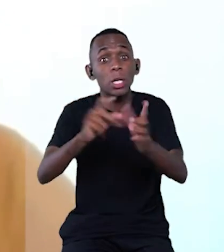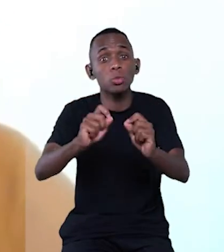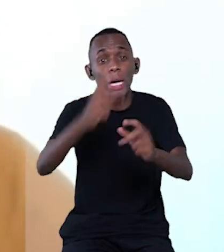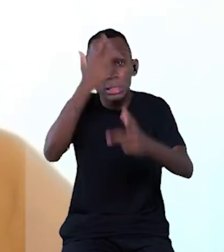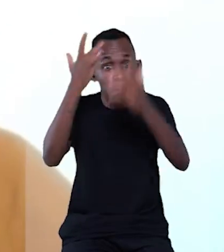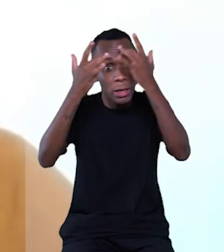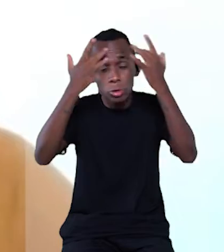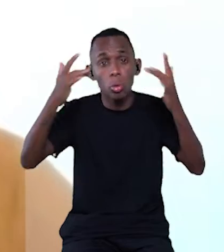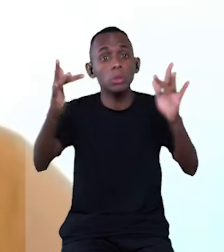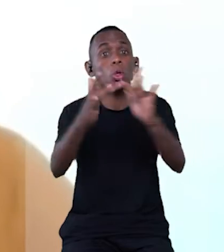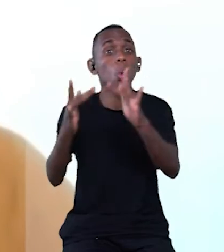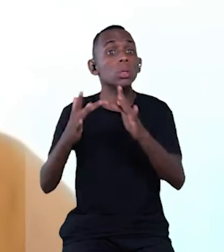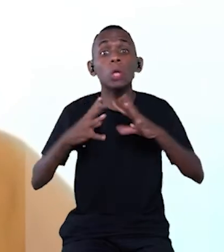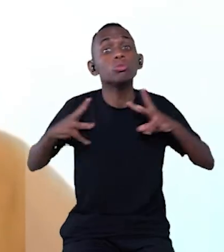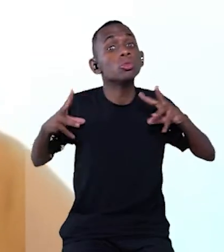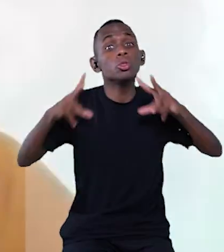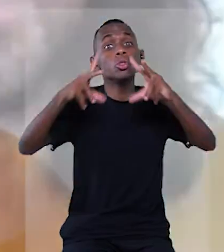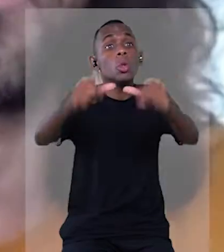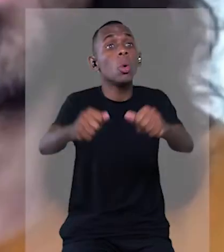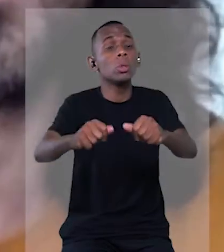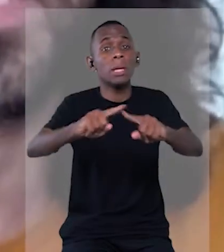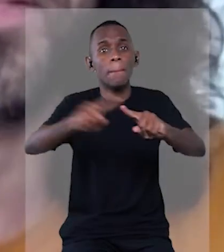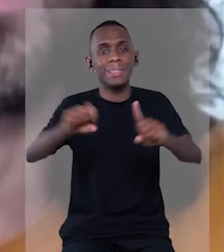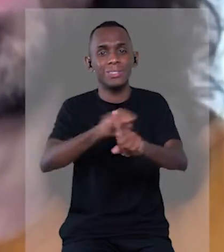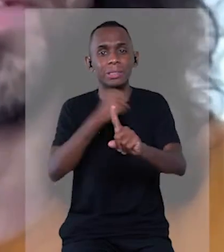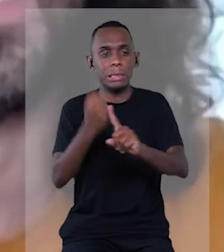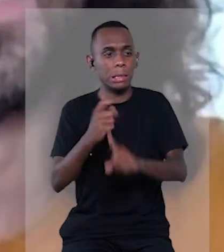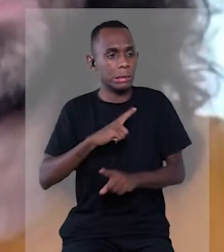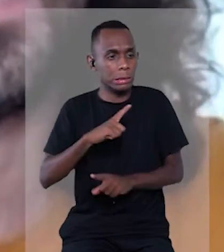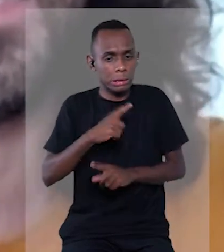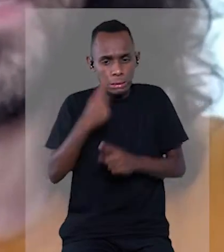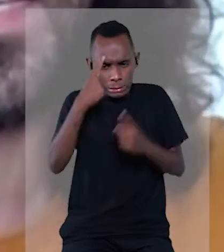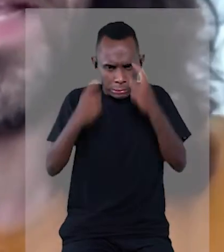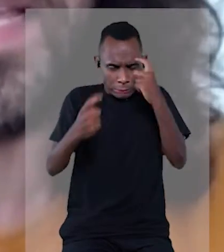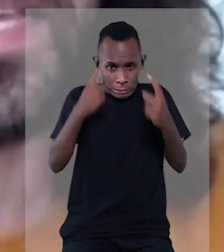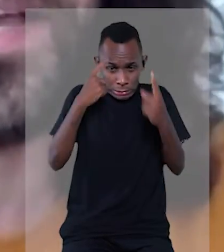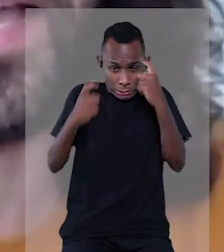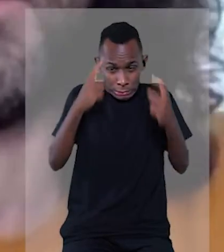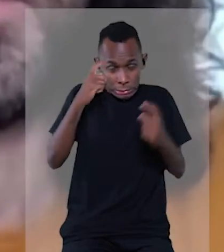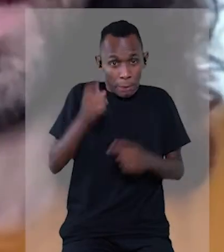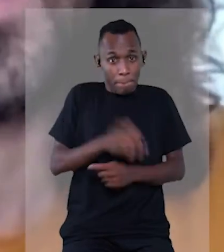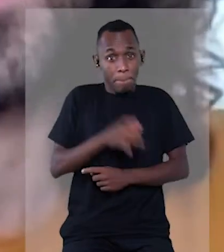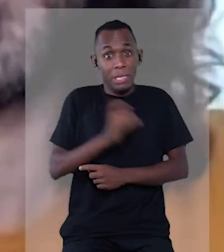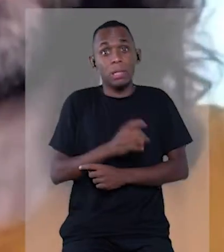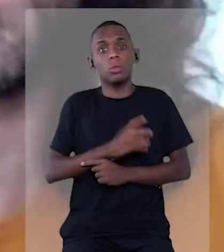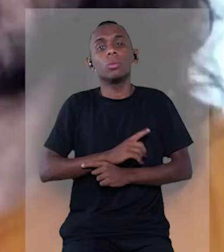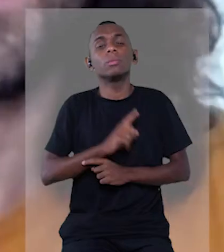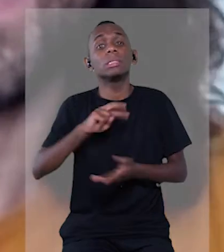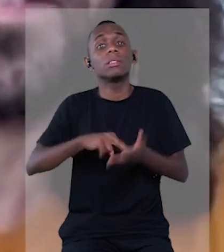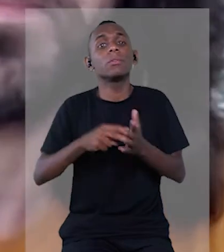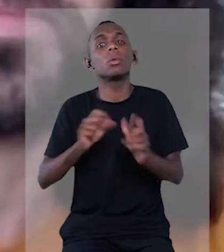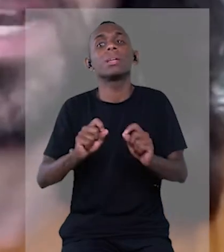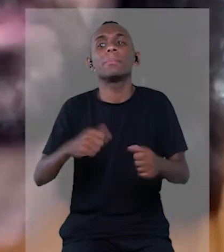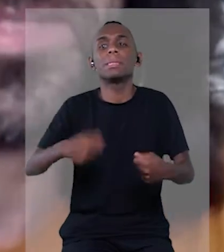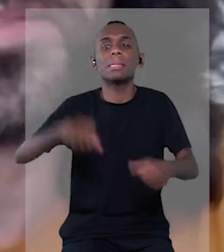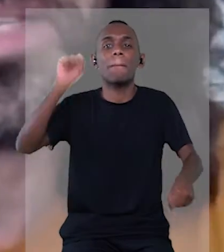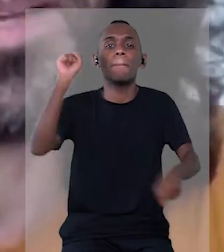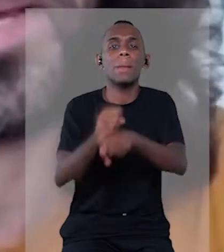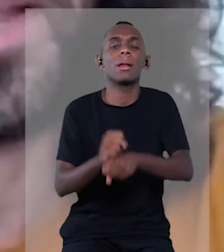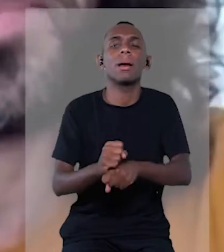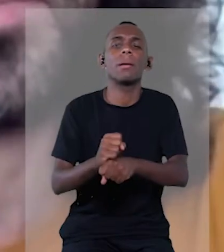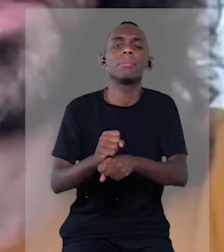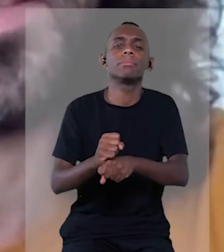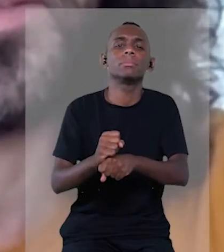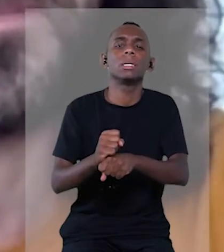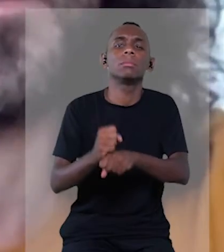de todo mundo, só que a gente vive numa sociedade, né, que tem muito medo da violência, A questão é você parar para